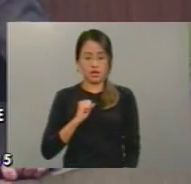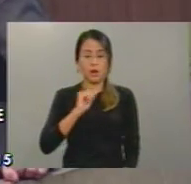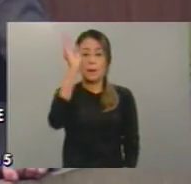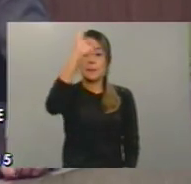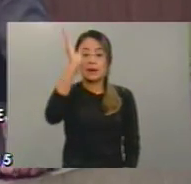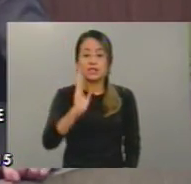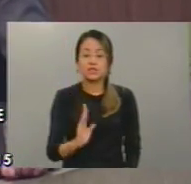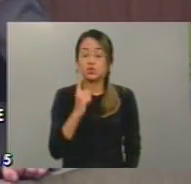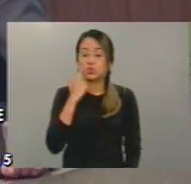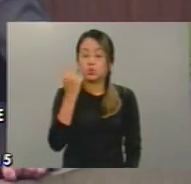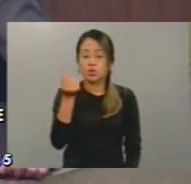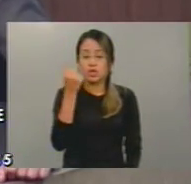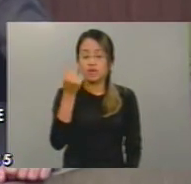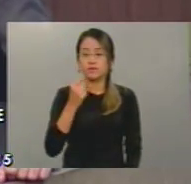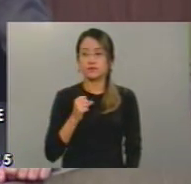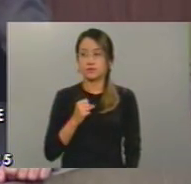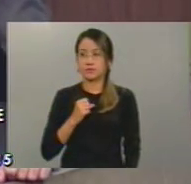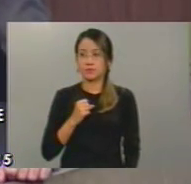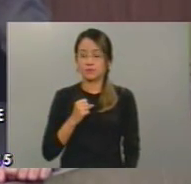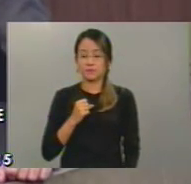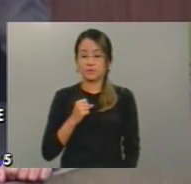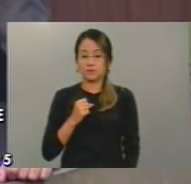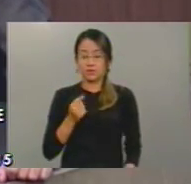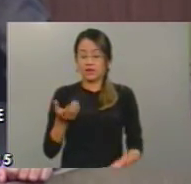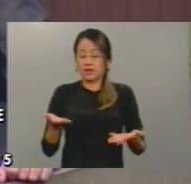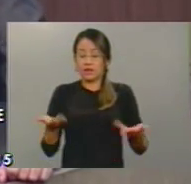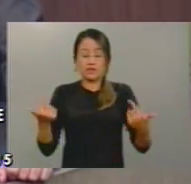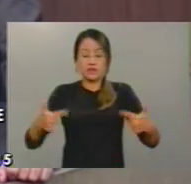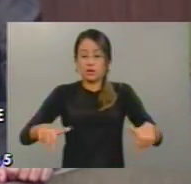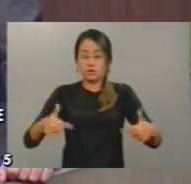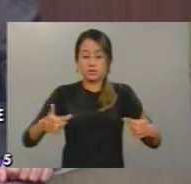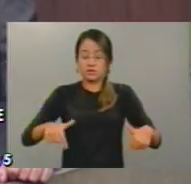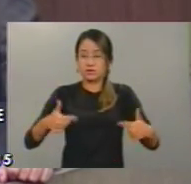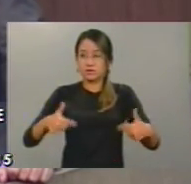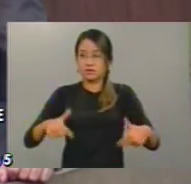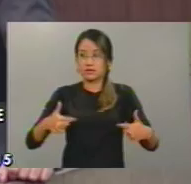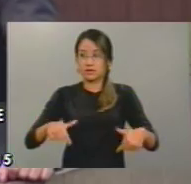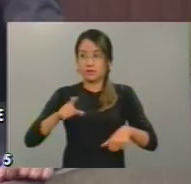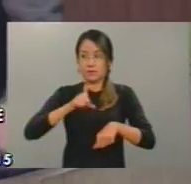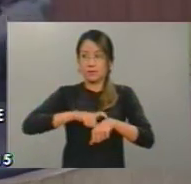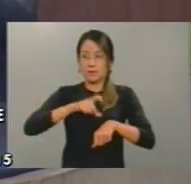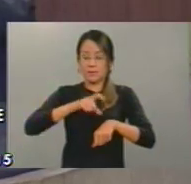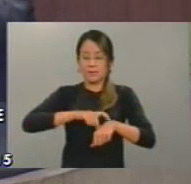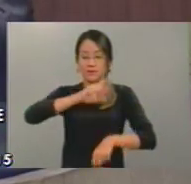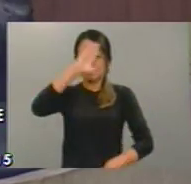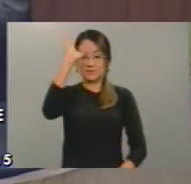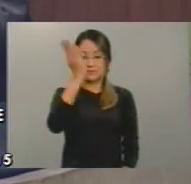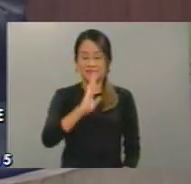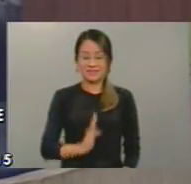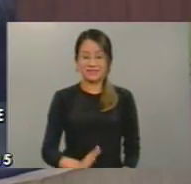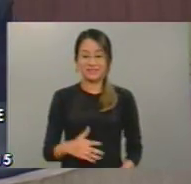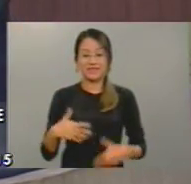é verdade que o sistema aqui tem reproduzido o restante da situação brasileira. Portanto,